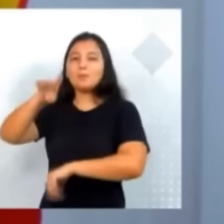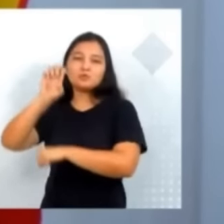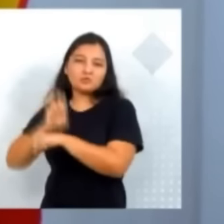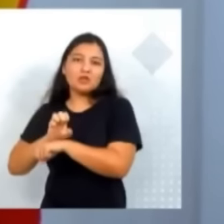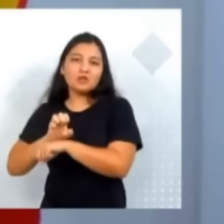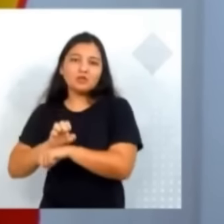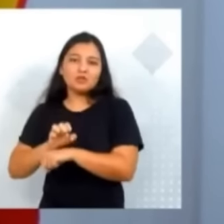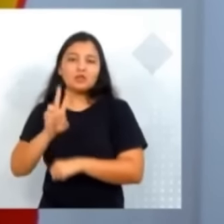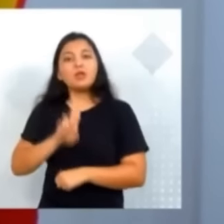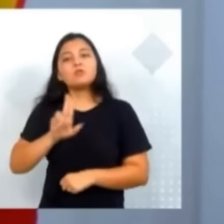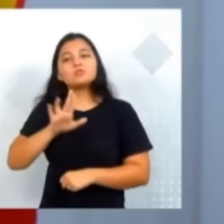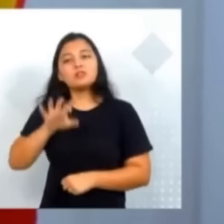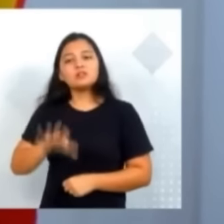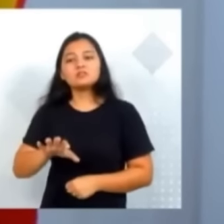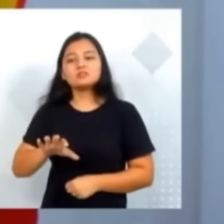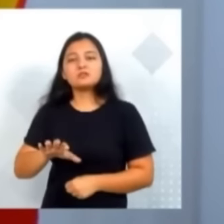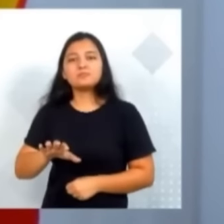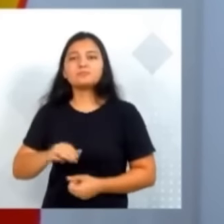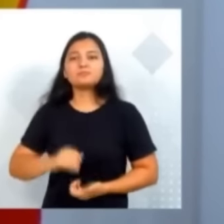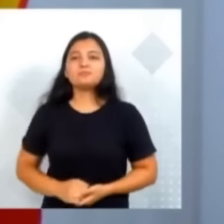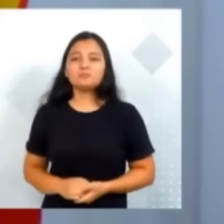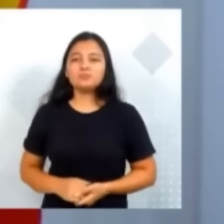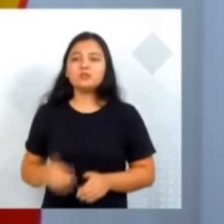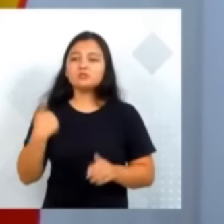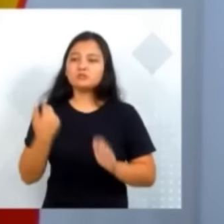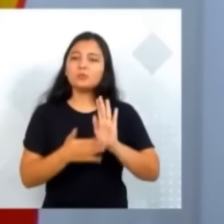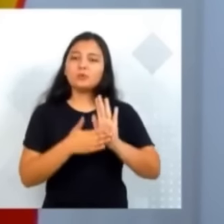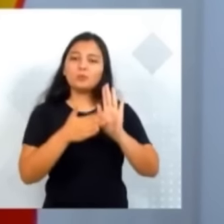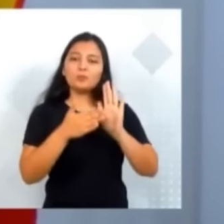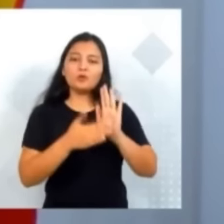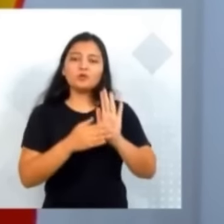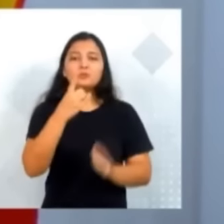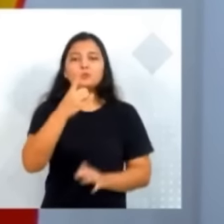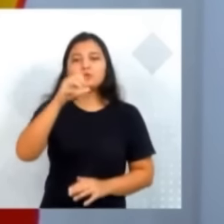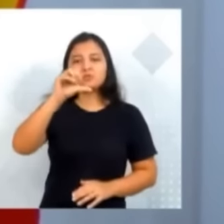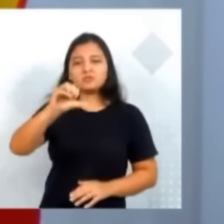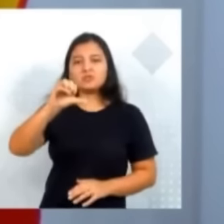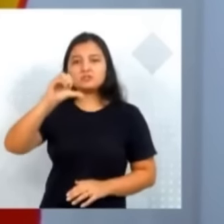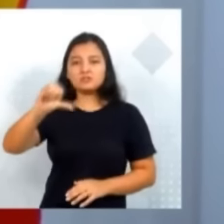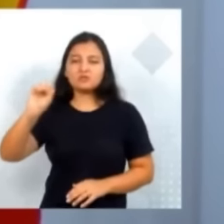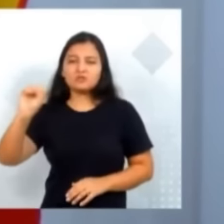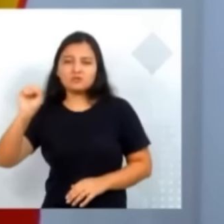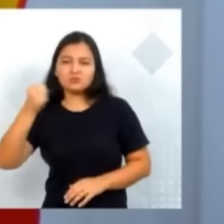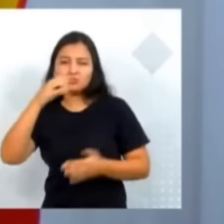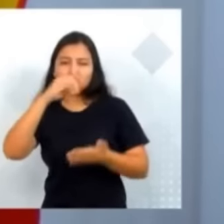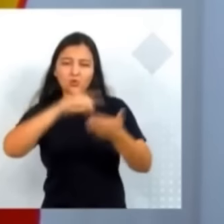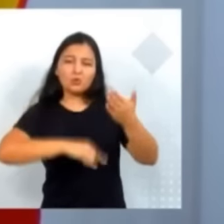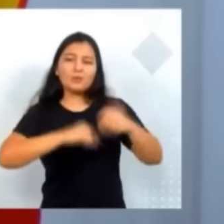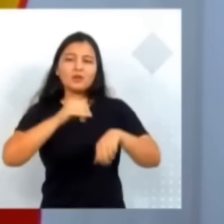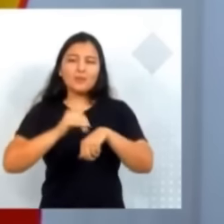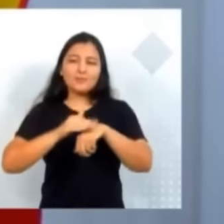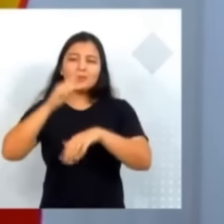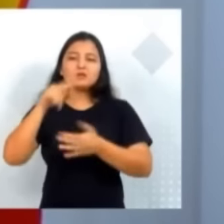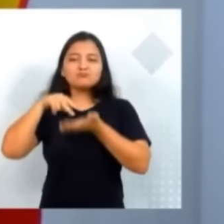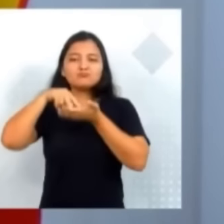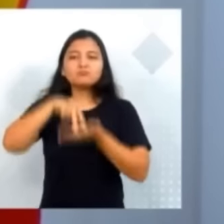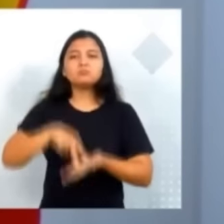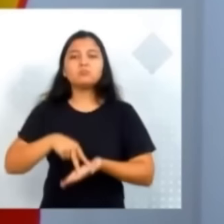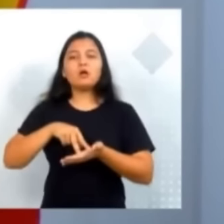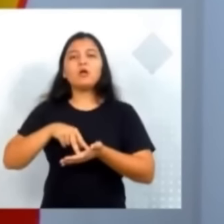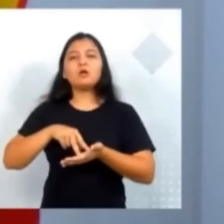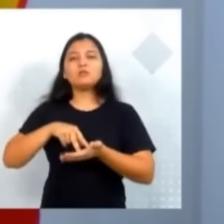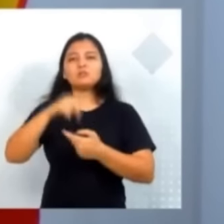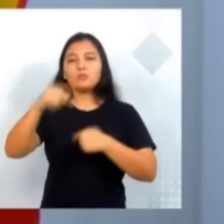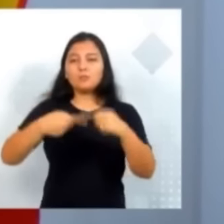usada. A nossa proposta curricular de 1998, a primeira, o documento mais robusto após a